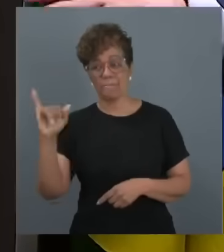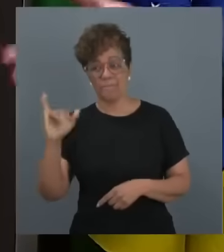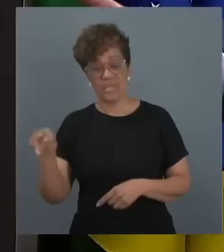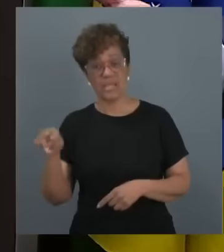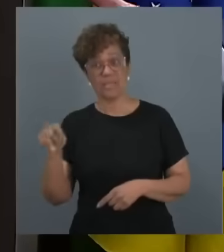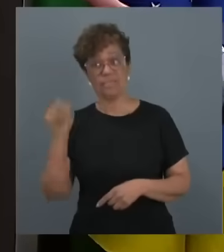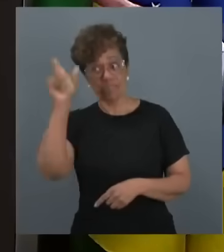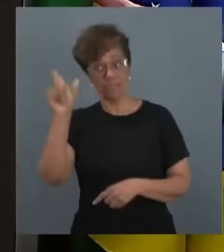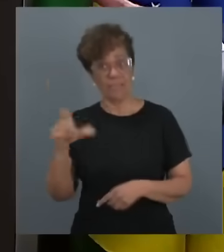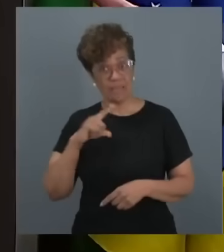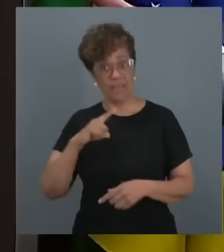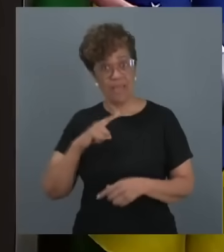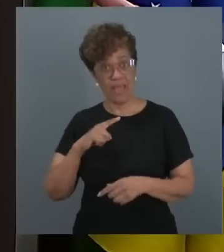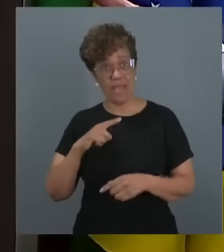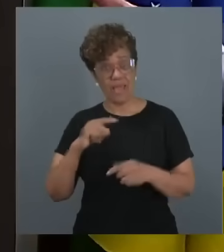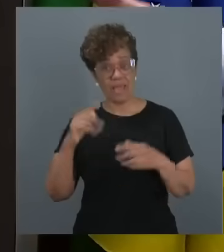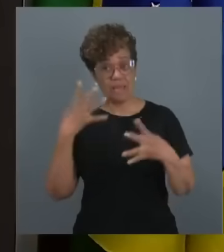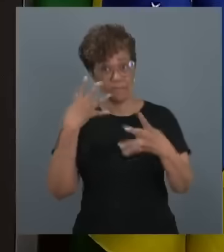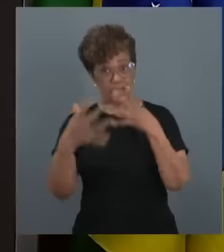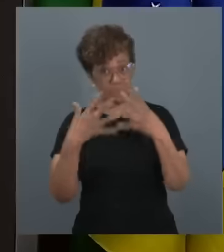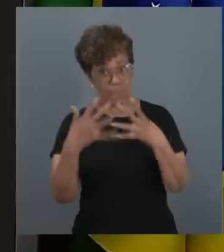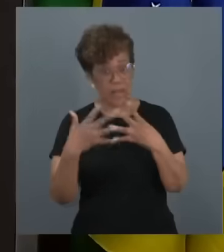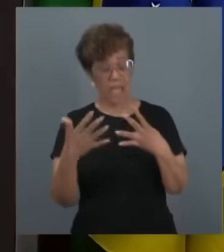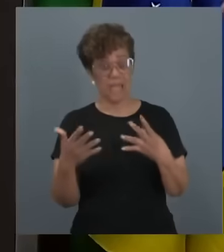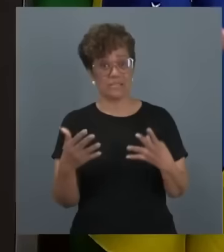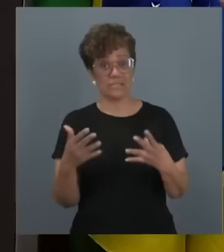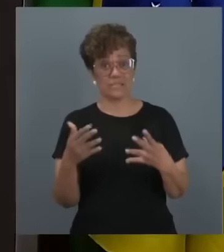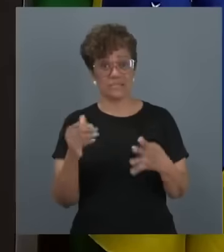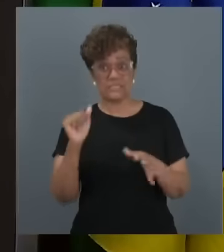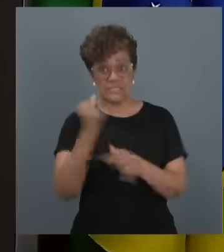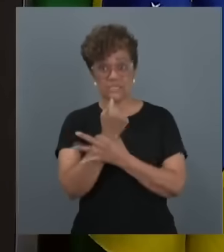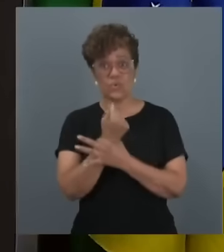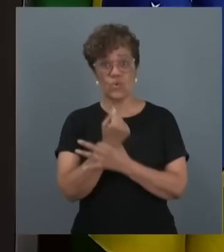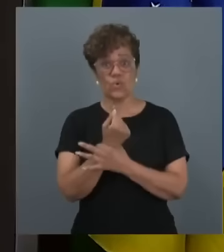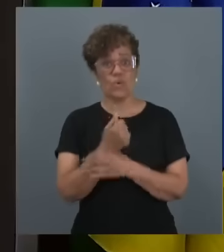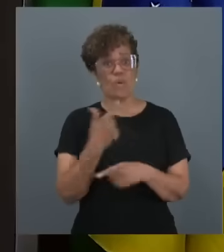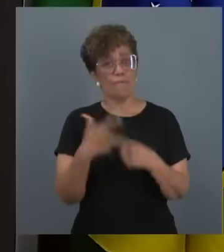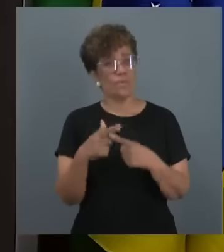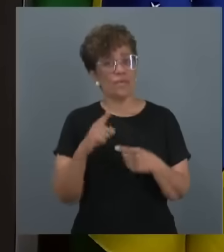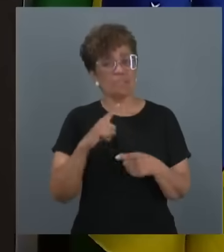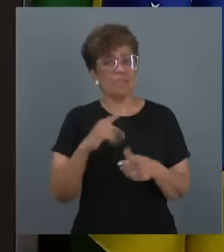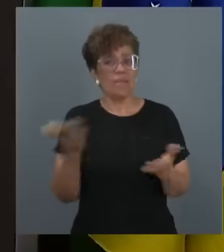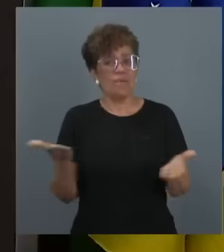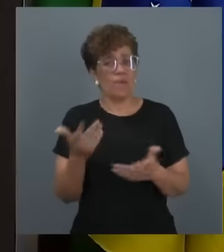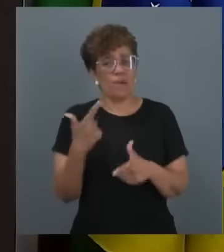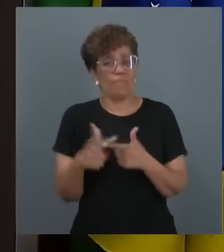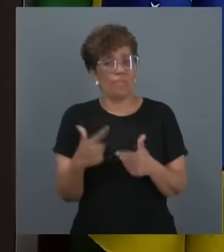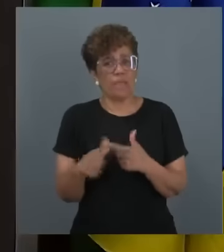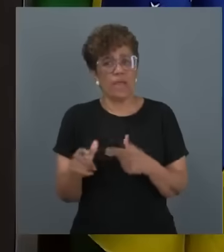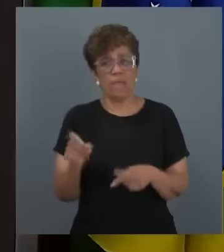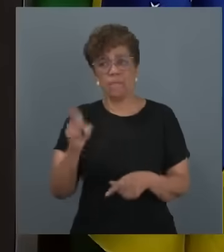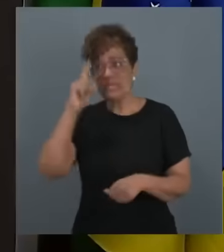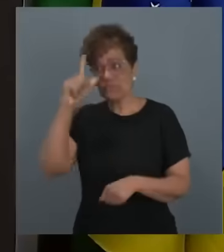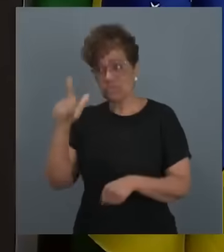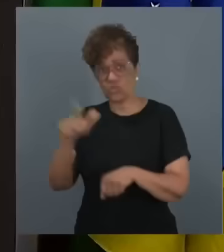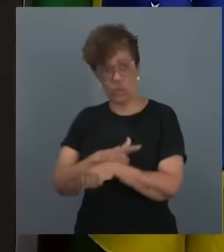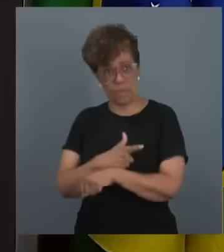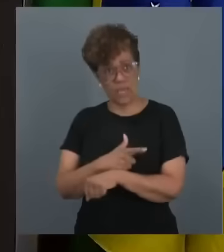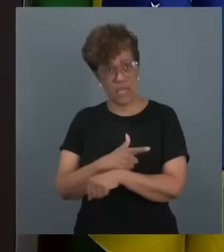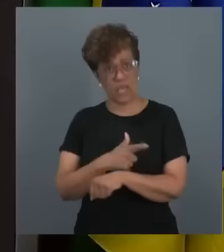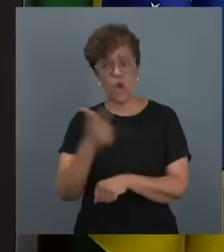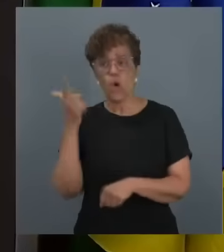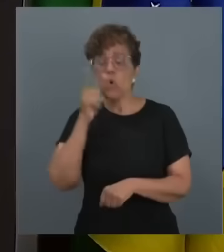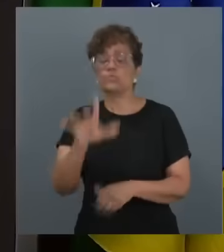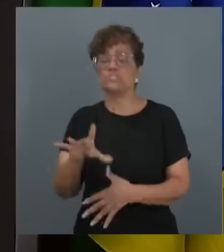Qual o mal disso? Por que fazer isso um cavalo de batalha? E o senador Espiridião Amin, com a sua